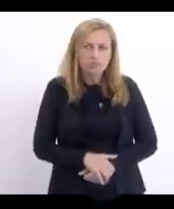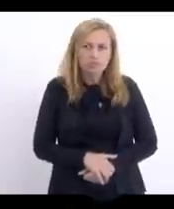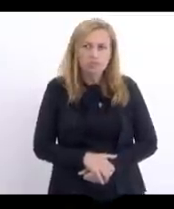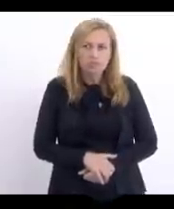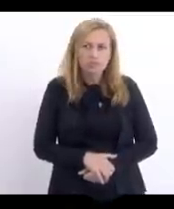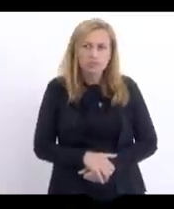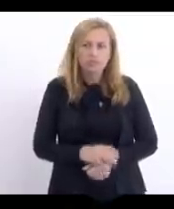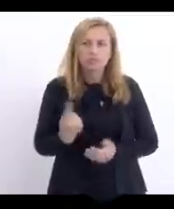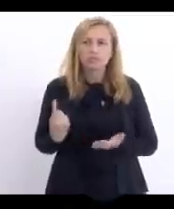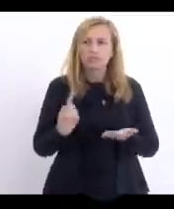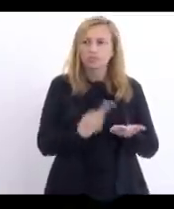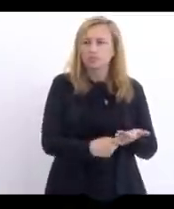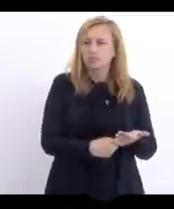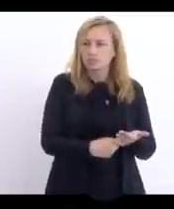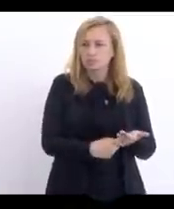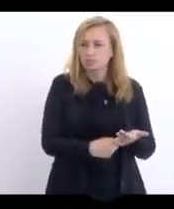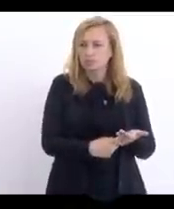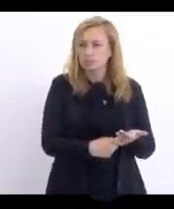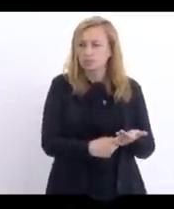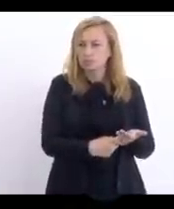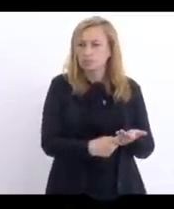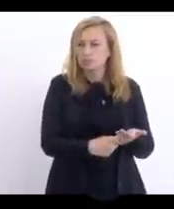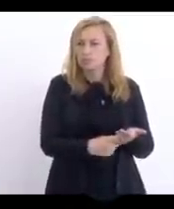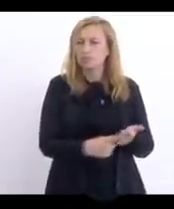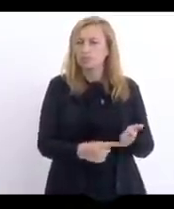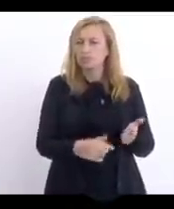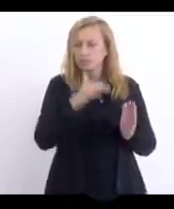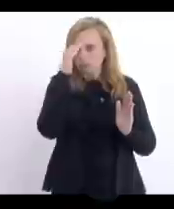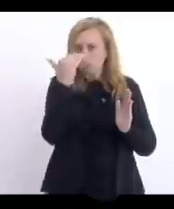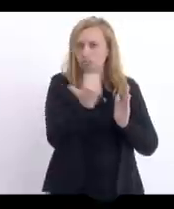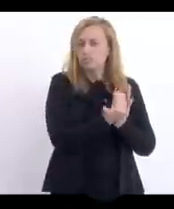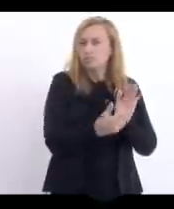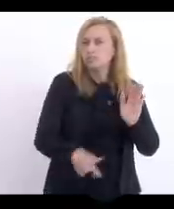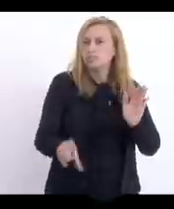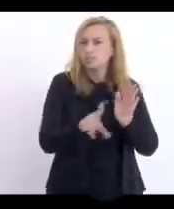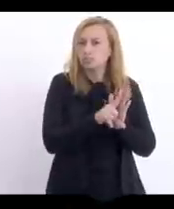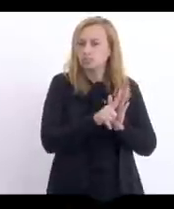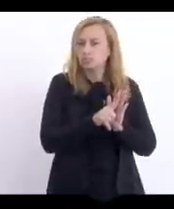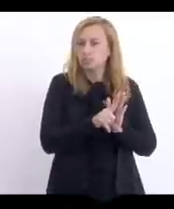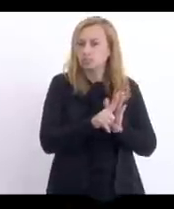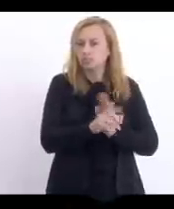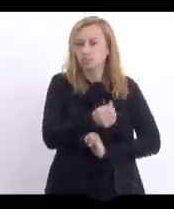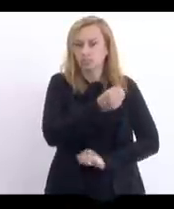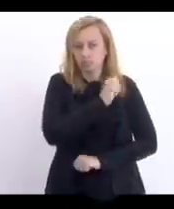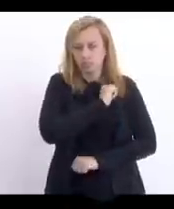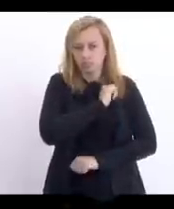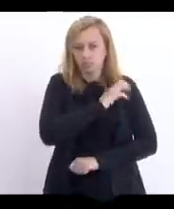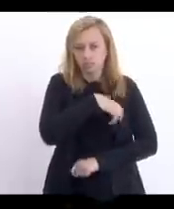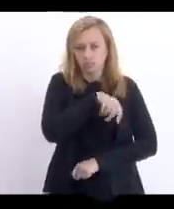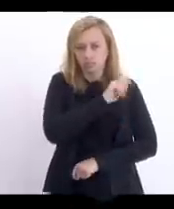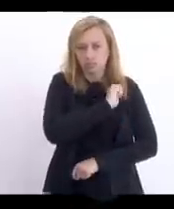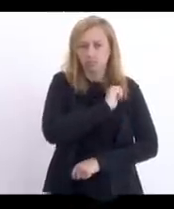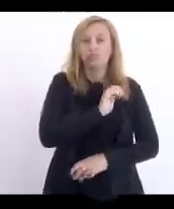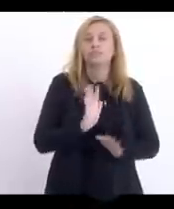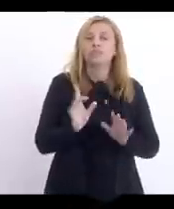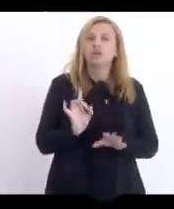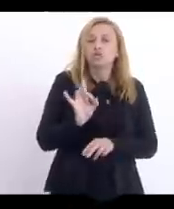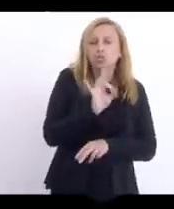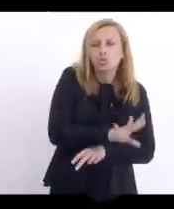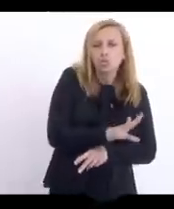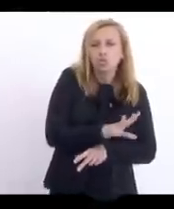do cumprimento das obrigações da legislação que concede incentivo fiscal. E na